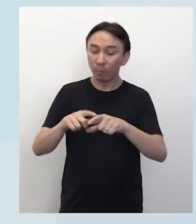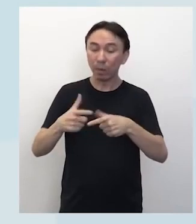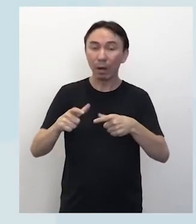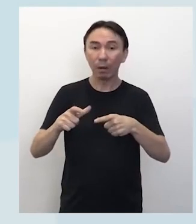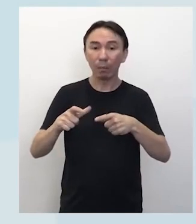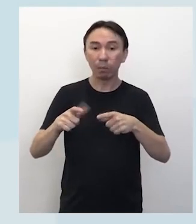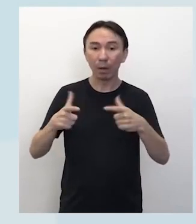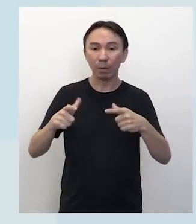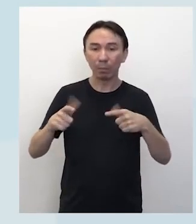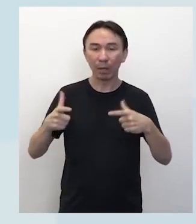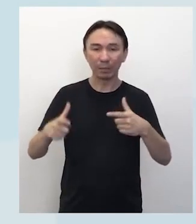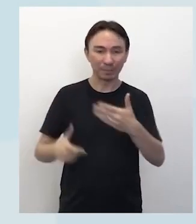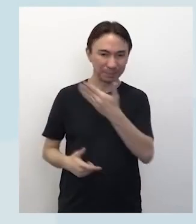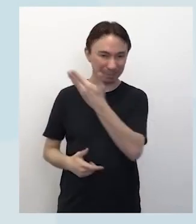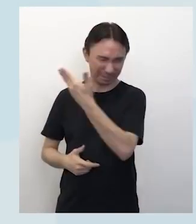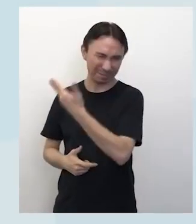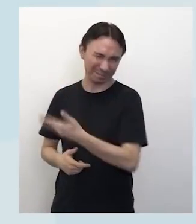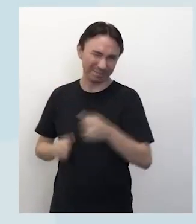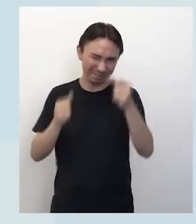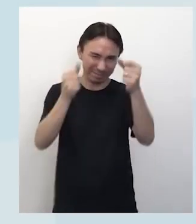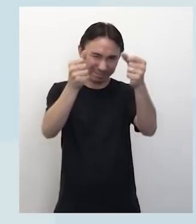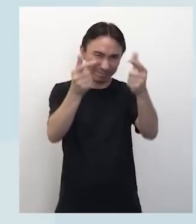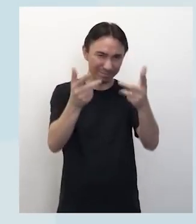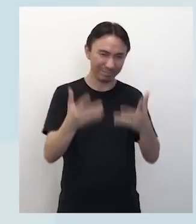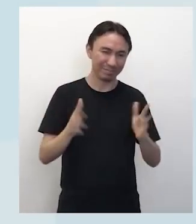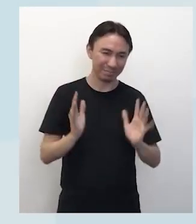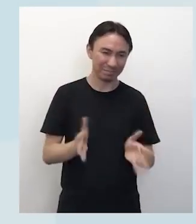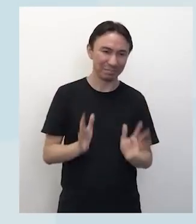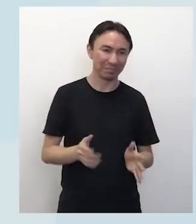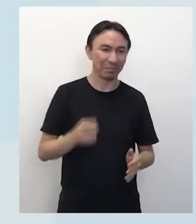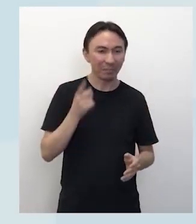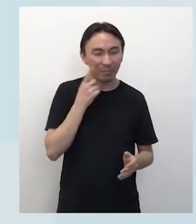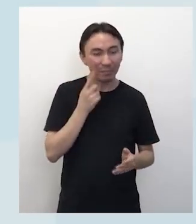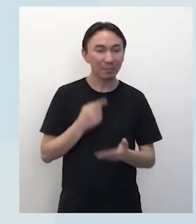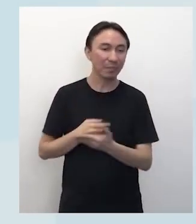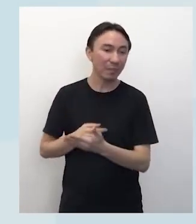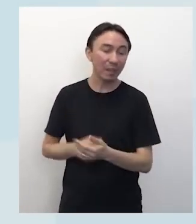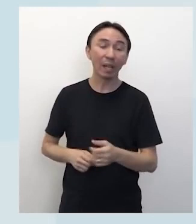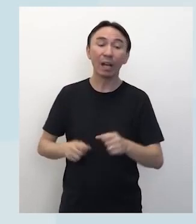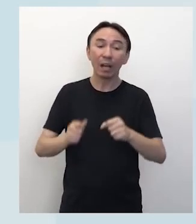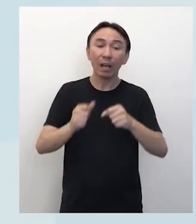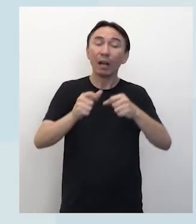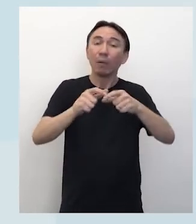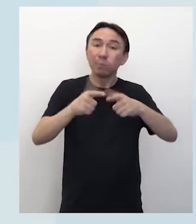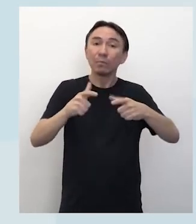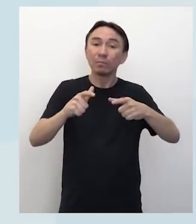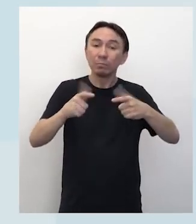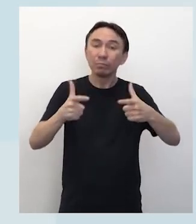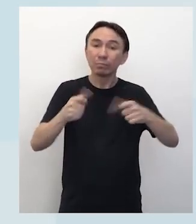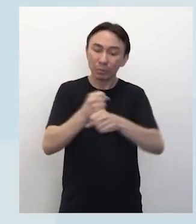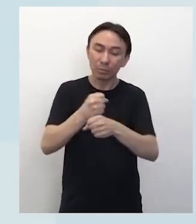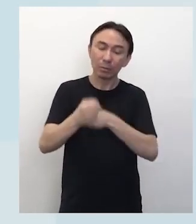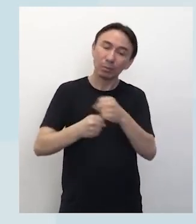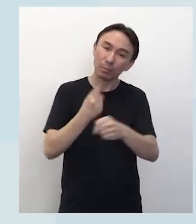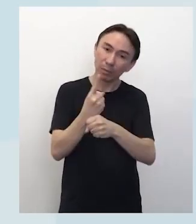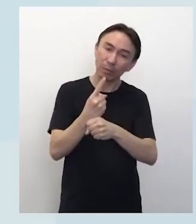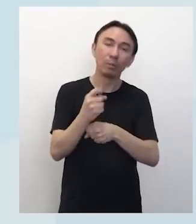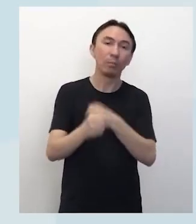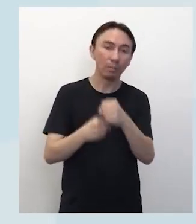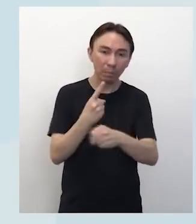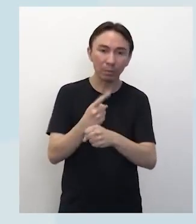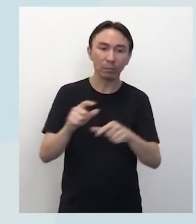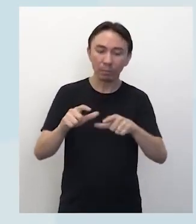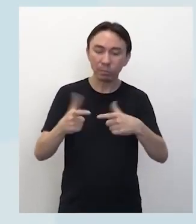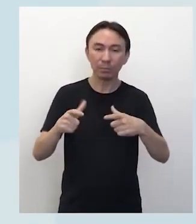que eu citei anteriormente para vocês, tá? Então aqui é quanto se cresce anualmente por país, né? Então nós temos